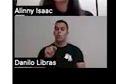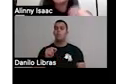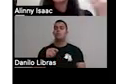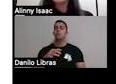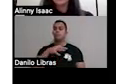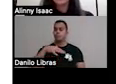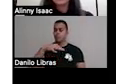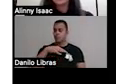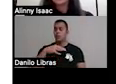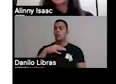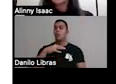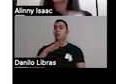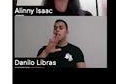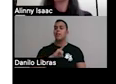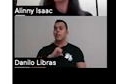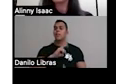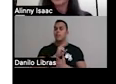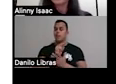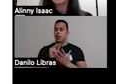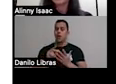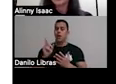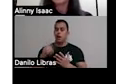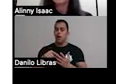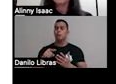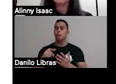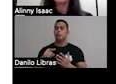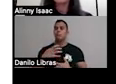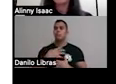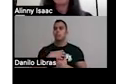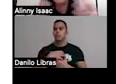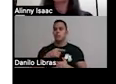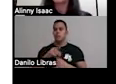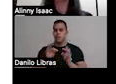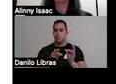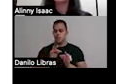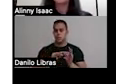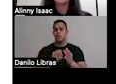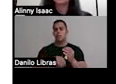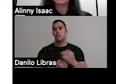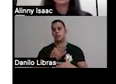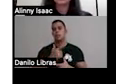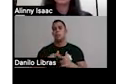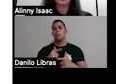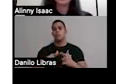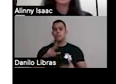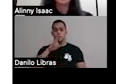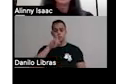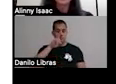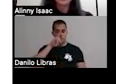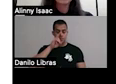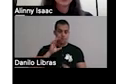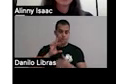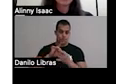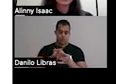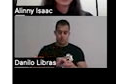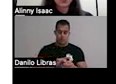mas uma série de indivíduos, eles são refratários a esse tratamento, estão gerando uma problemática muito grande, né, nesse contexto. Então,